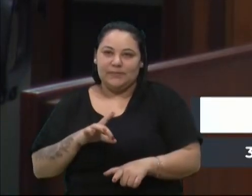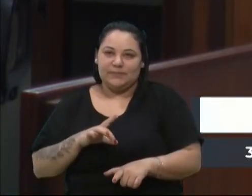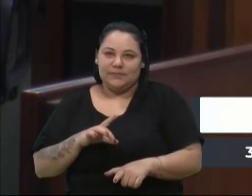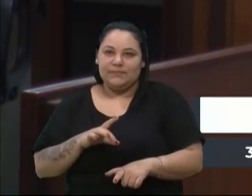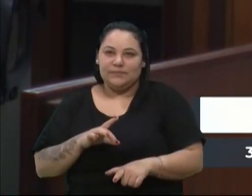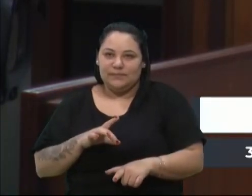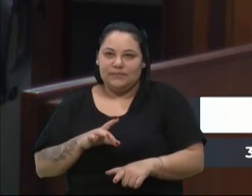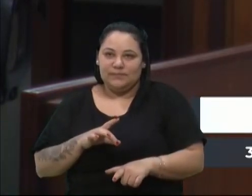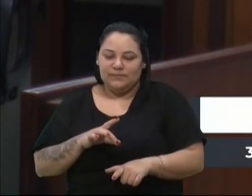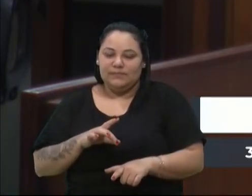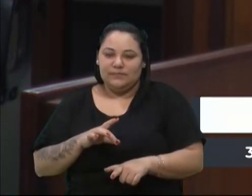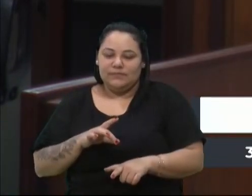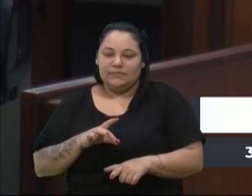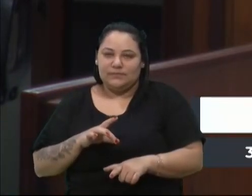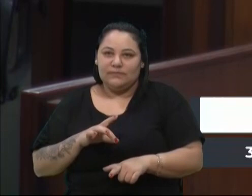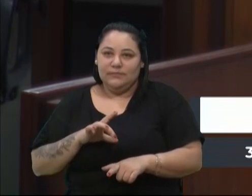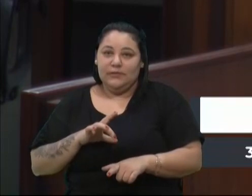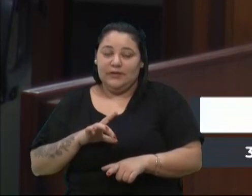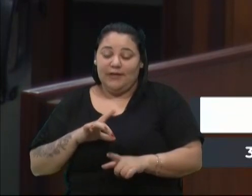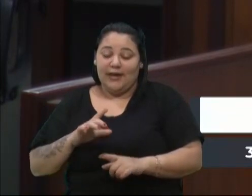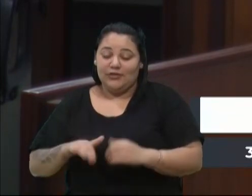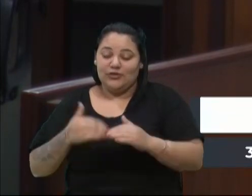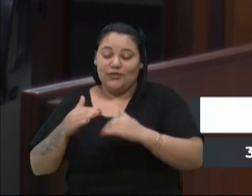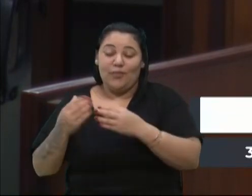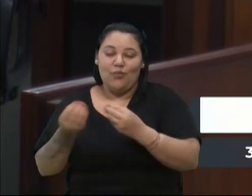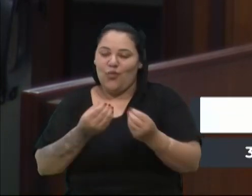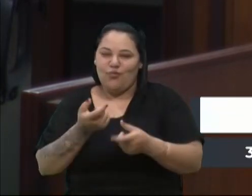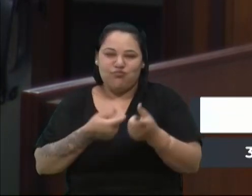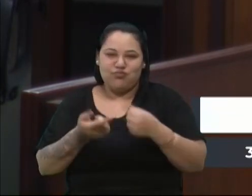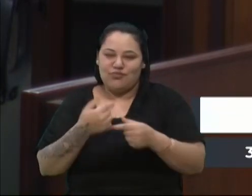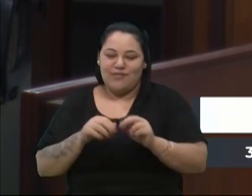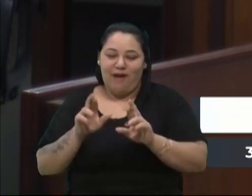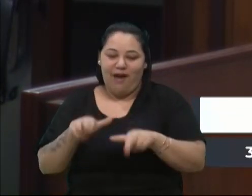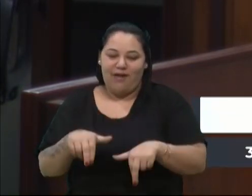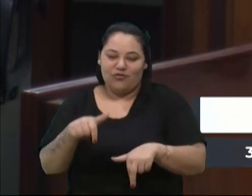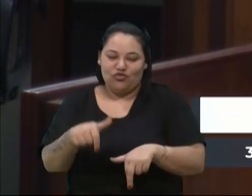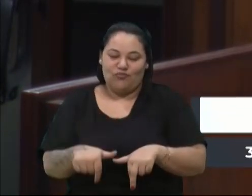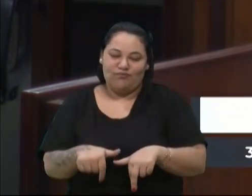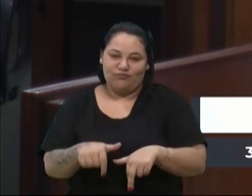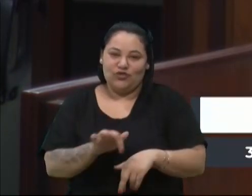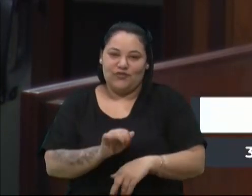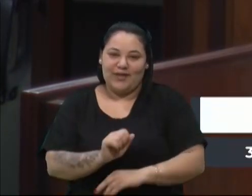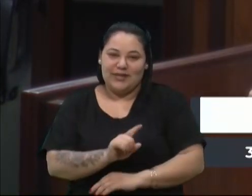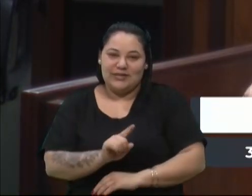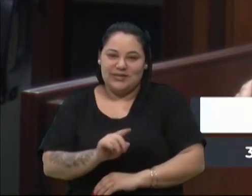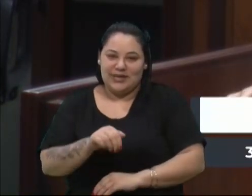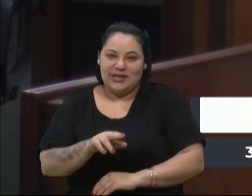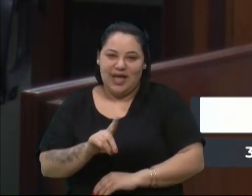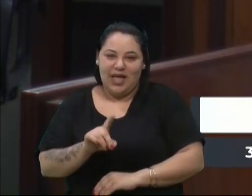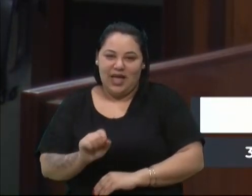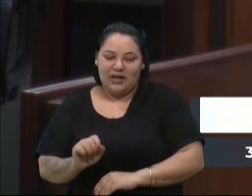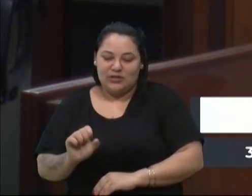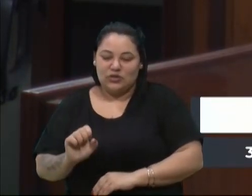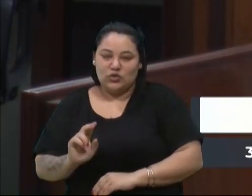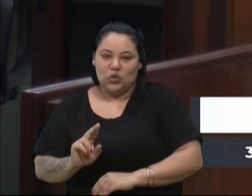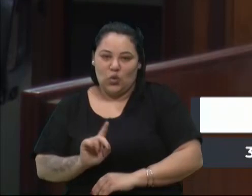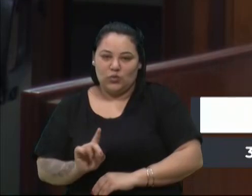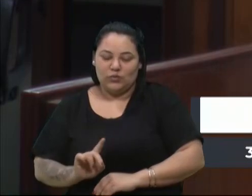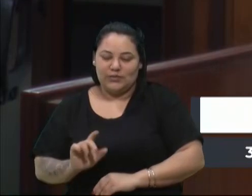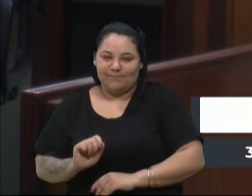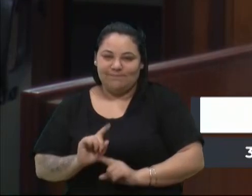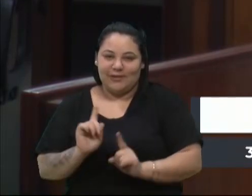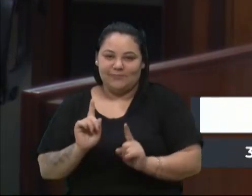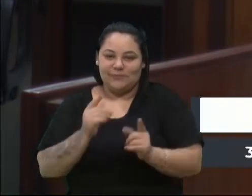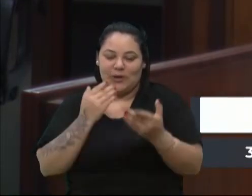alavancar muitas economias naquela região ali. Mas daí a gente conversando, traçando meta lá sobre essas vias,